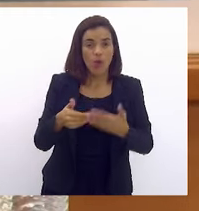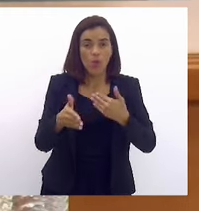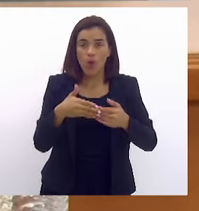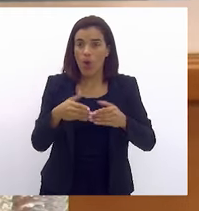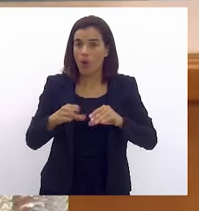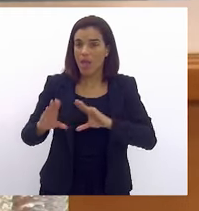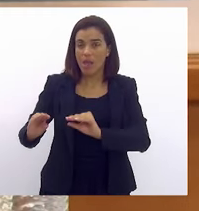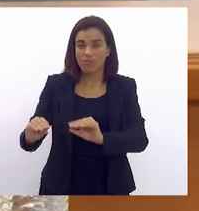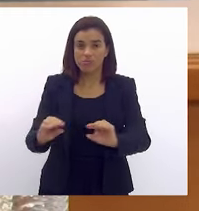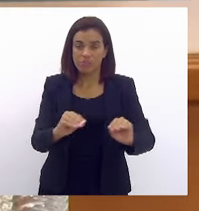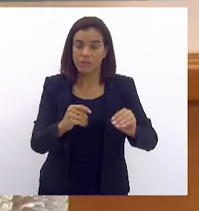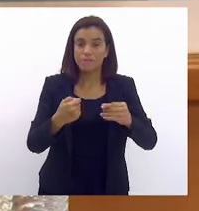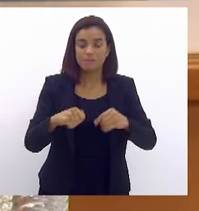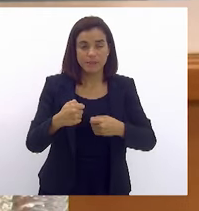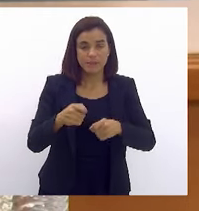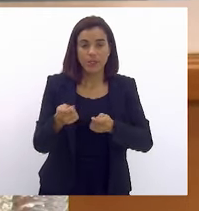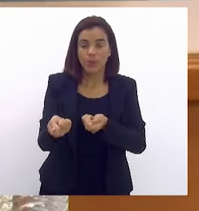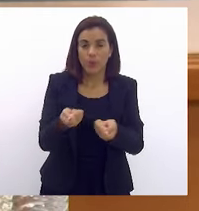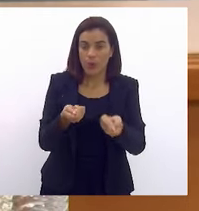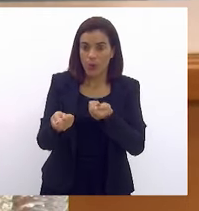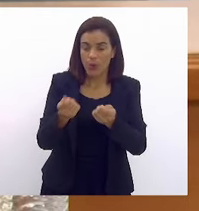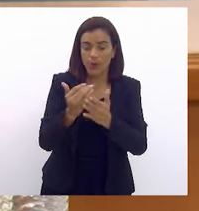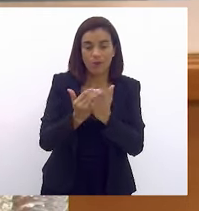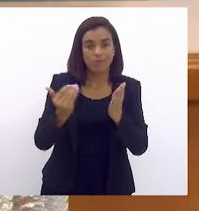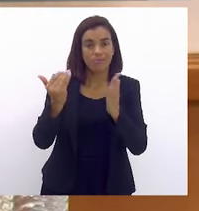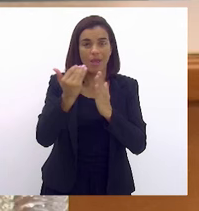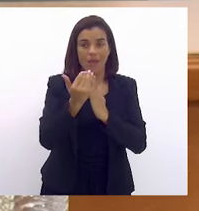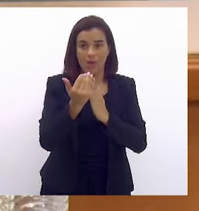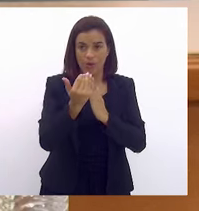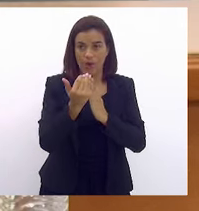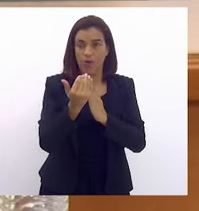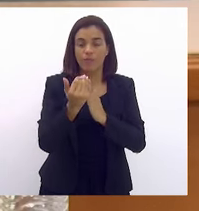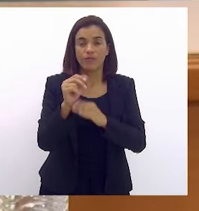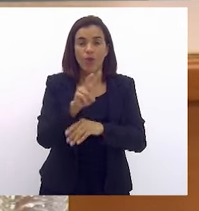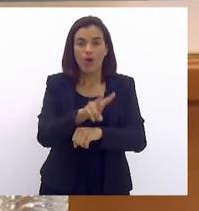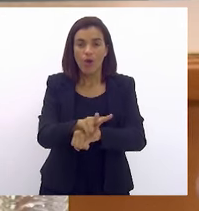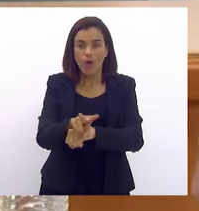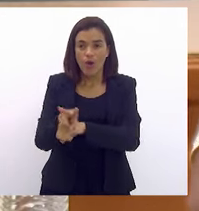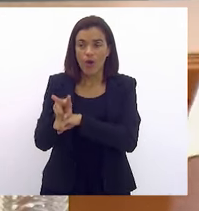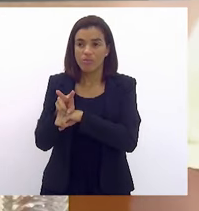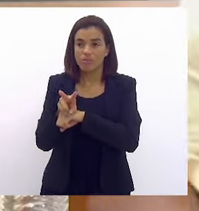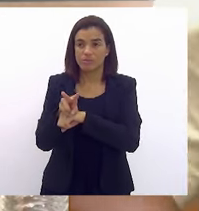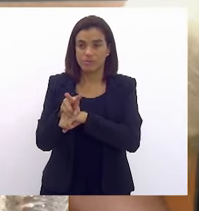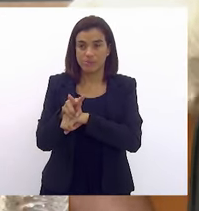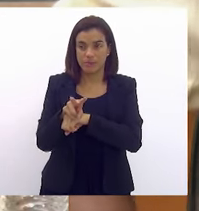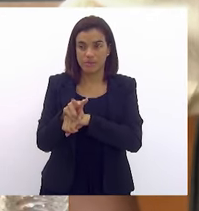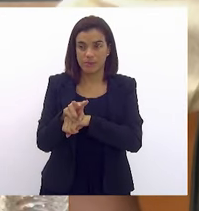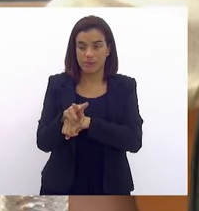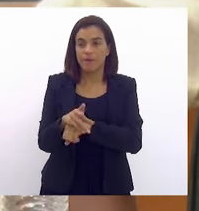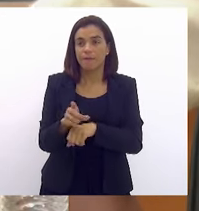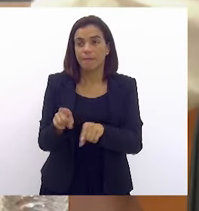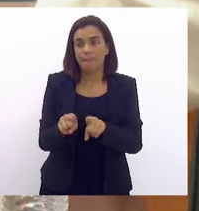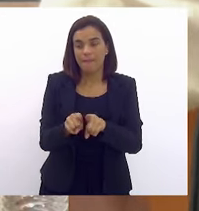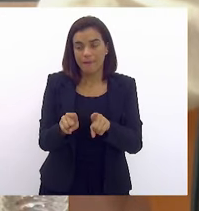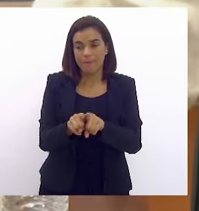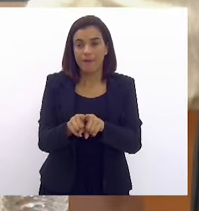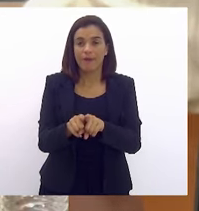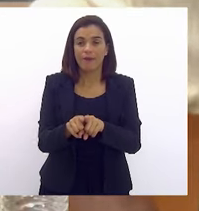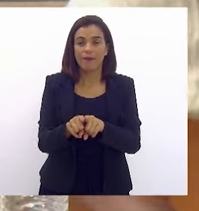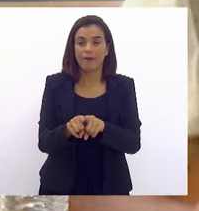ser precedida de um controle muito maior, de observar que não vá ferir o que está já